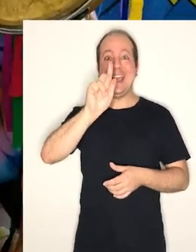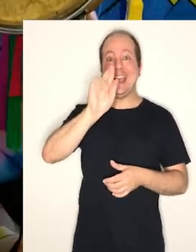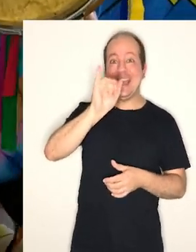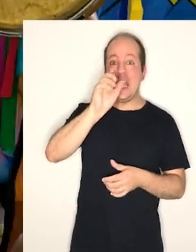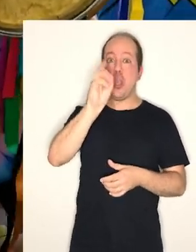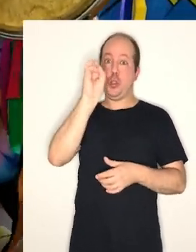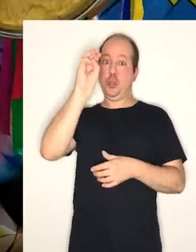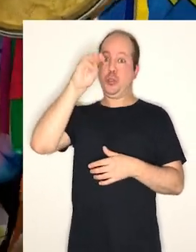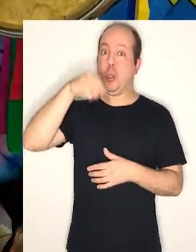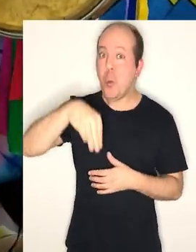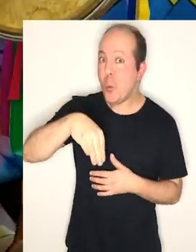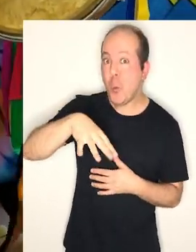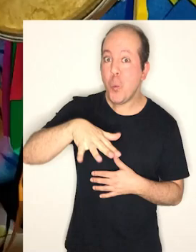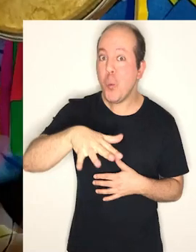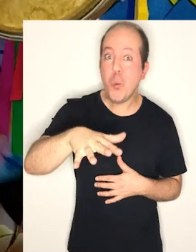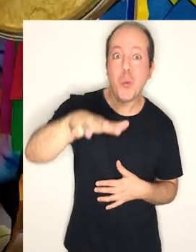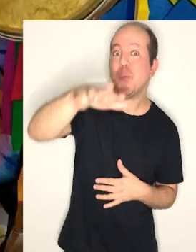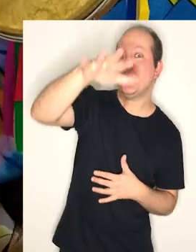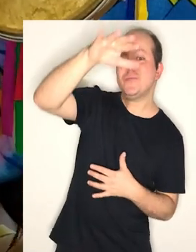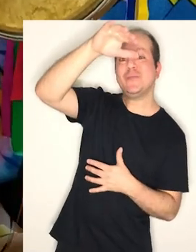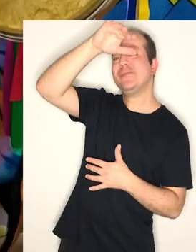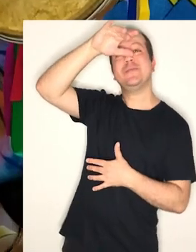Zirigidu!